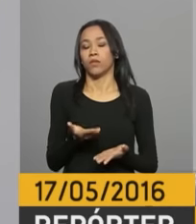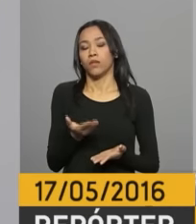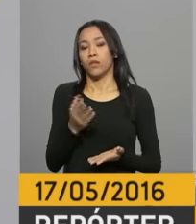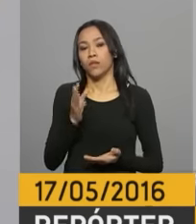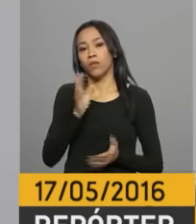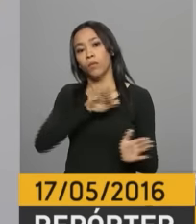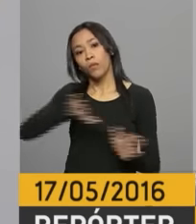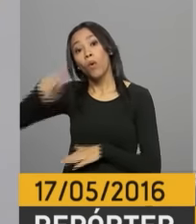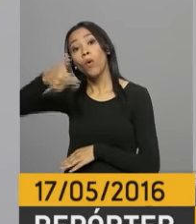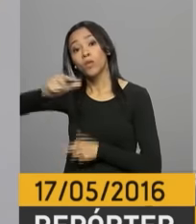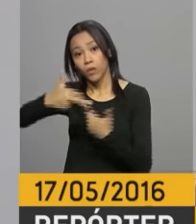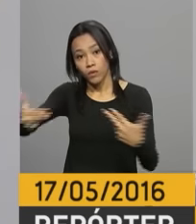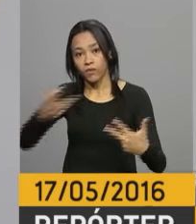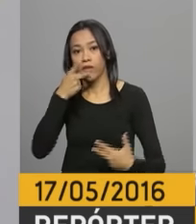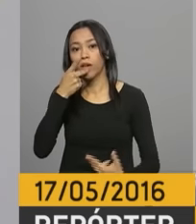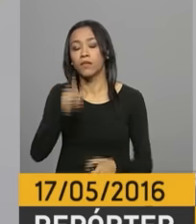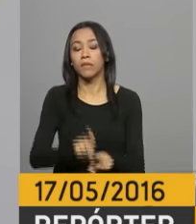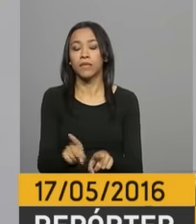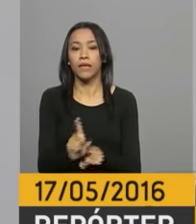de dizer que